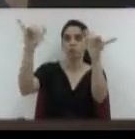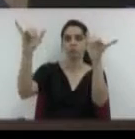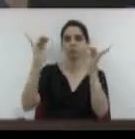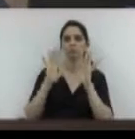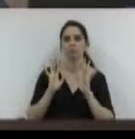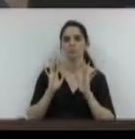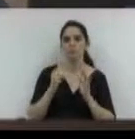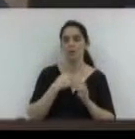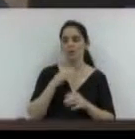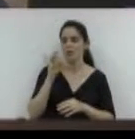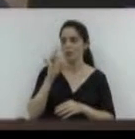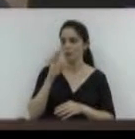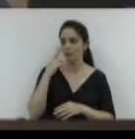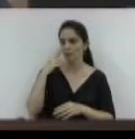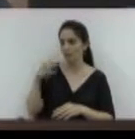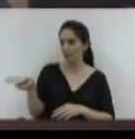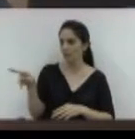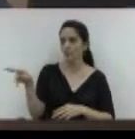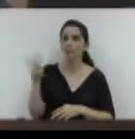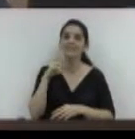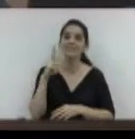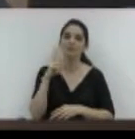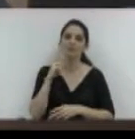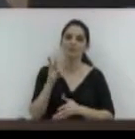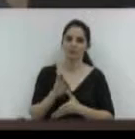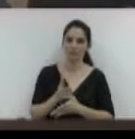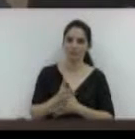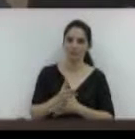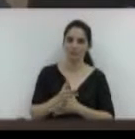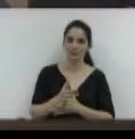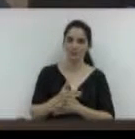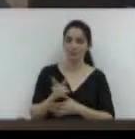de segunda-feira. A função dele